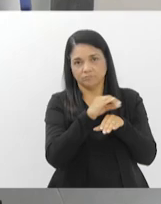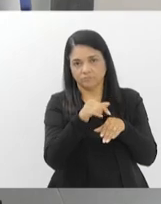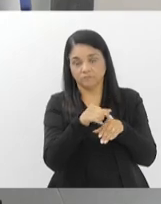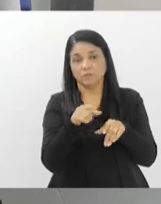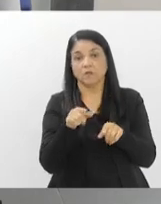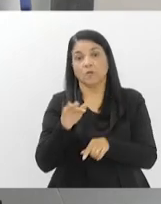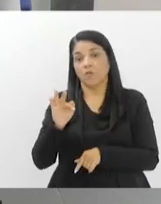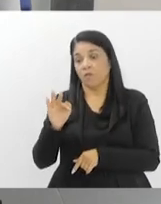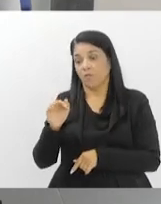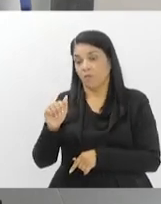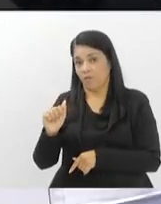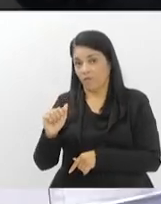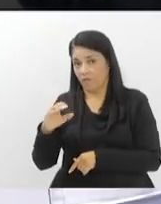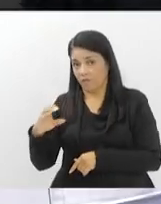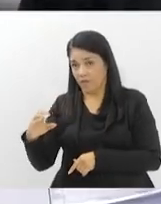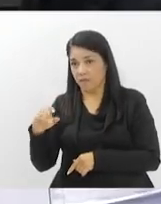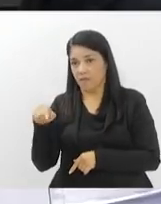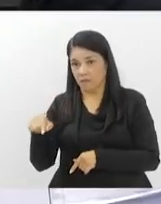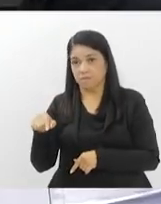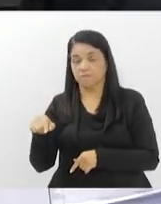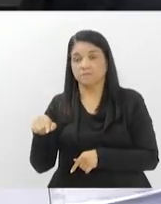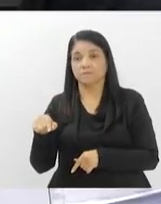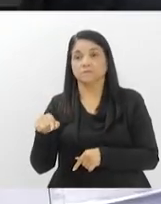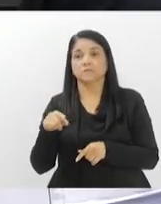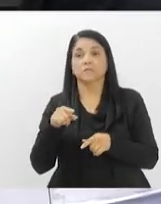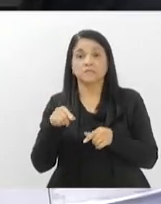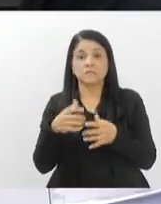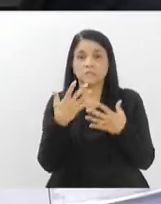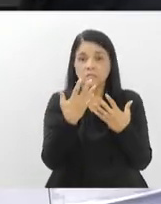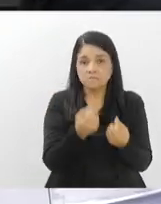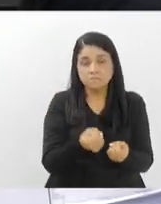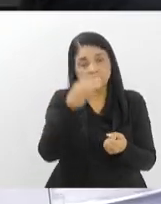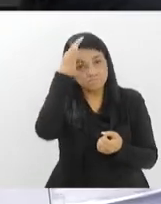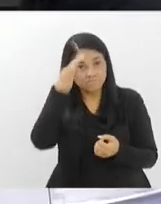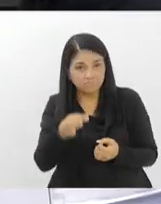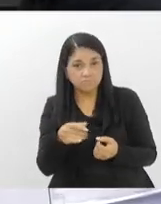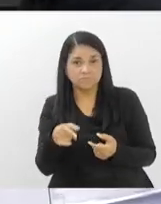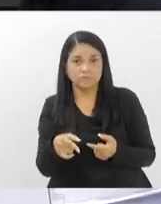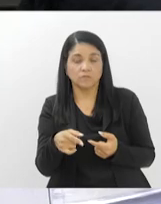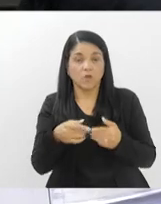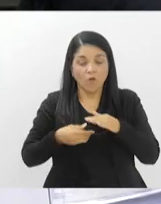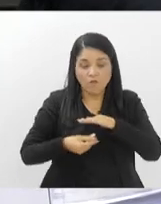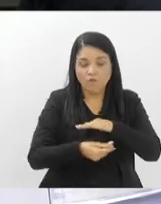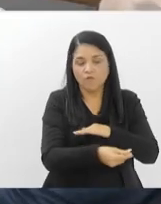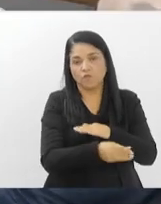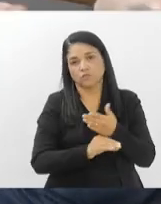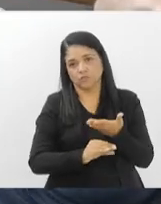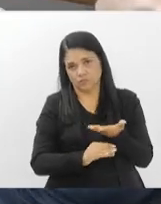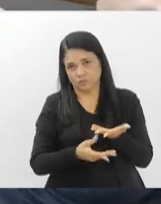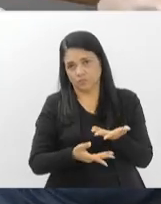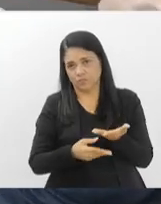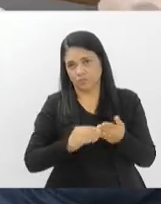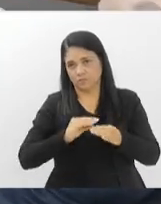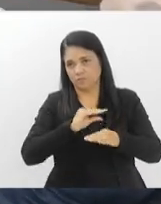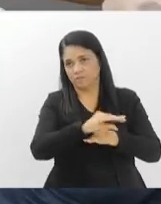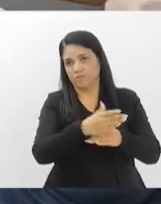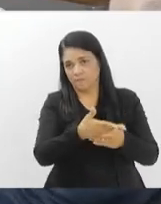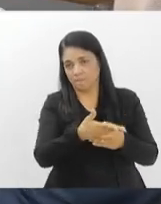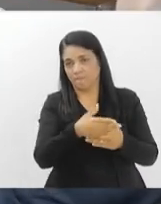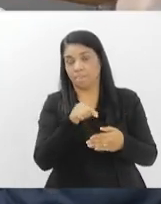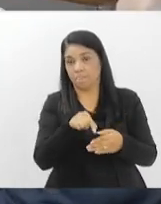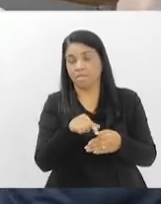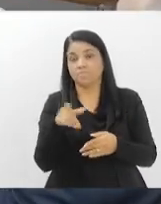eles entendam apropriado a implementação. Sim, que é o fundo, né, Ele tem razão, Célia, porque na medida